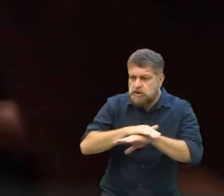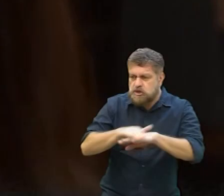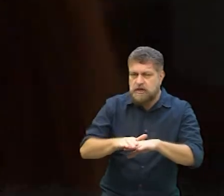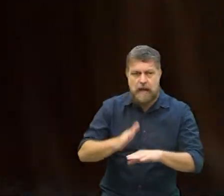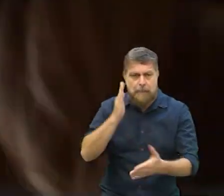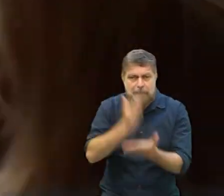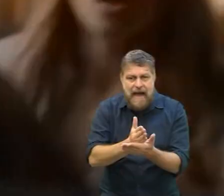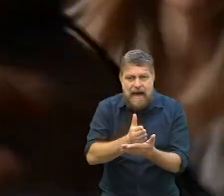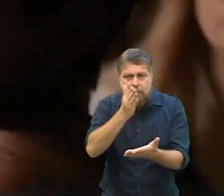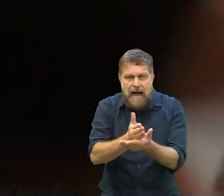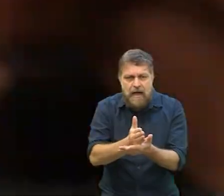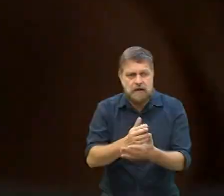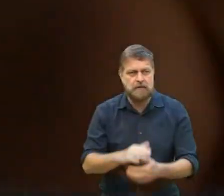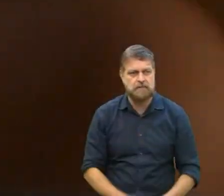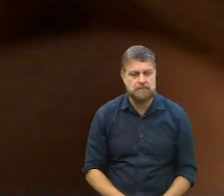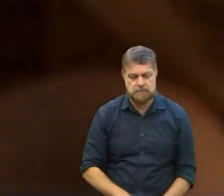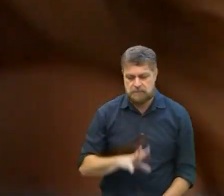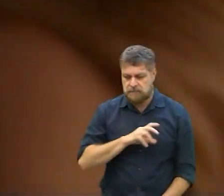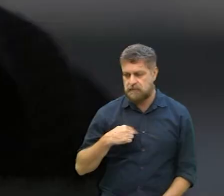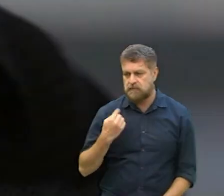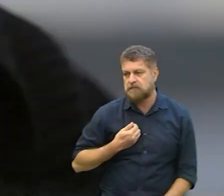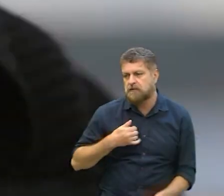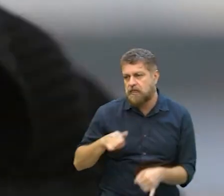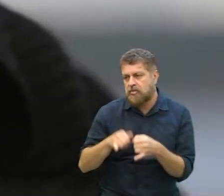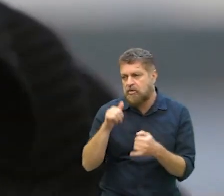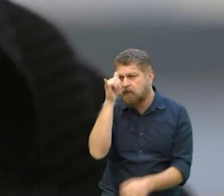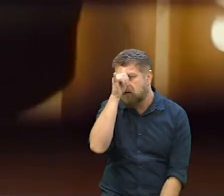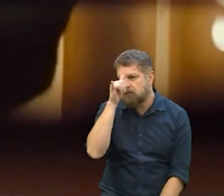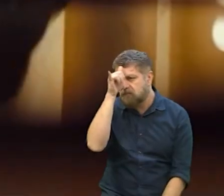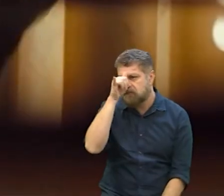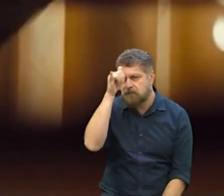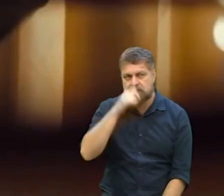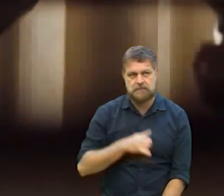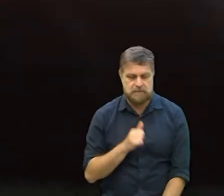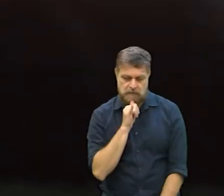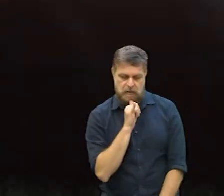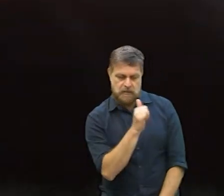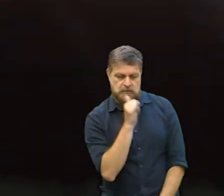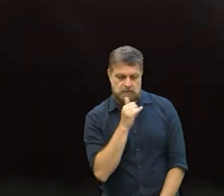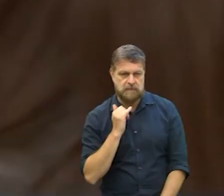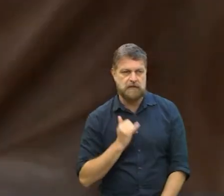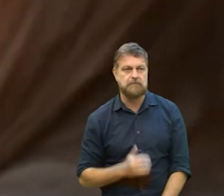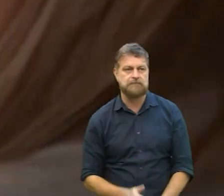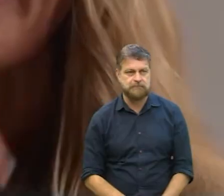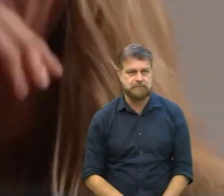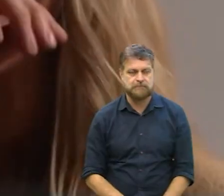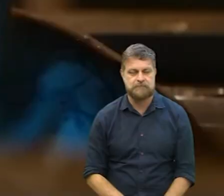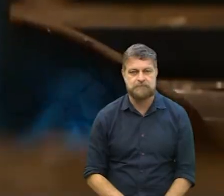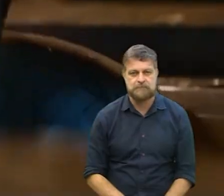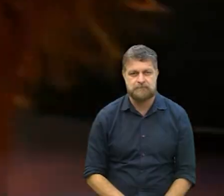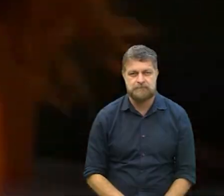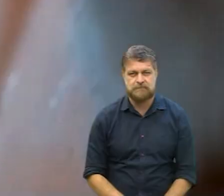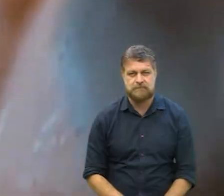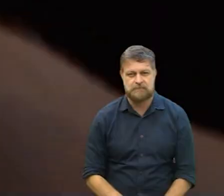Já chega, Hardin! Para! No amor, somos todos tolos. Eu ia te contar há muito tempo.